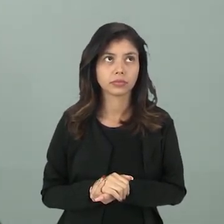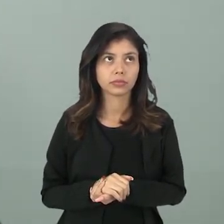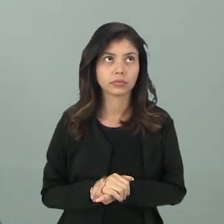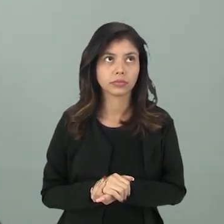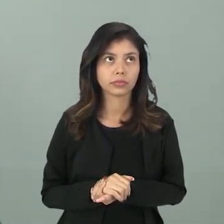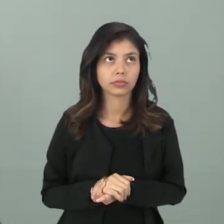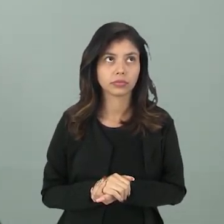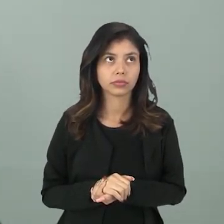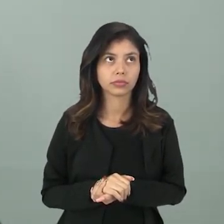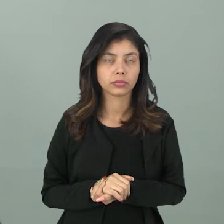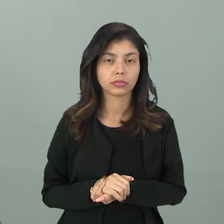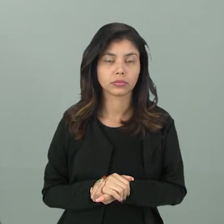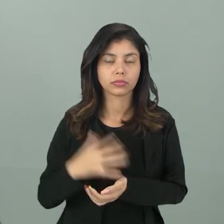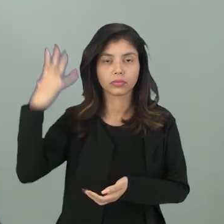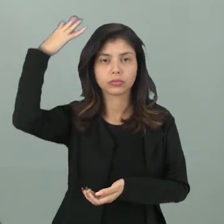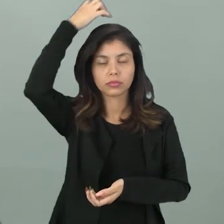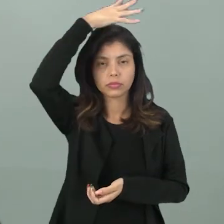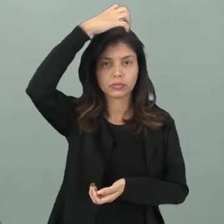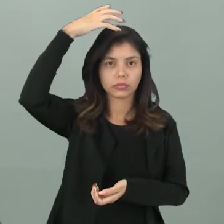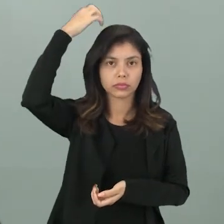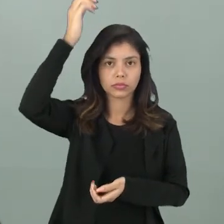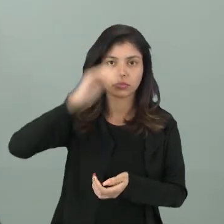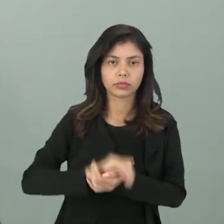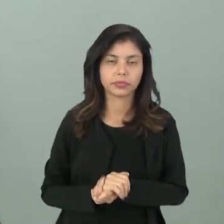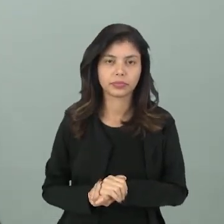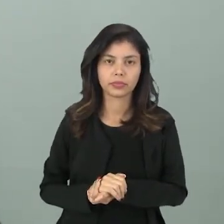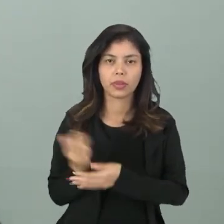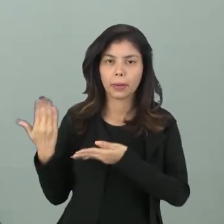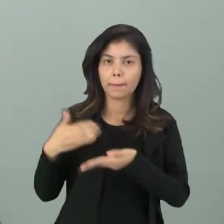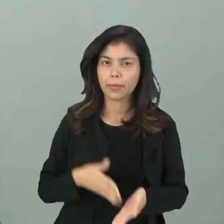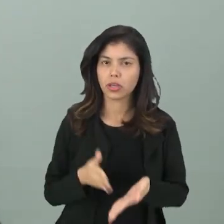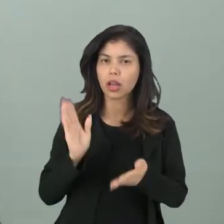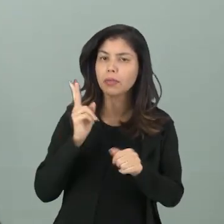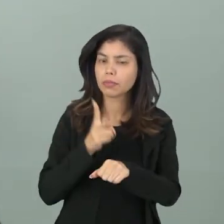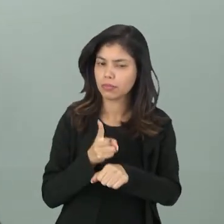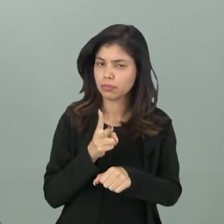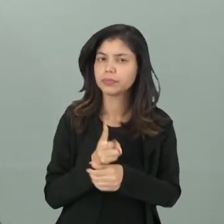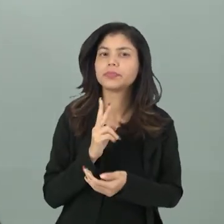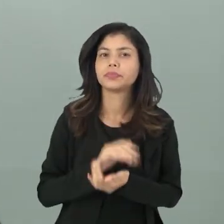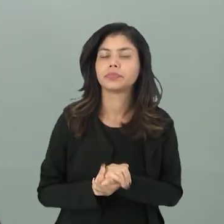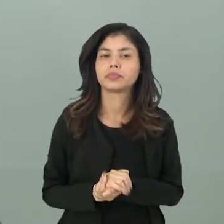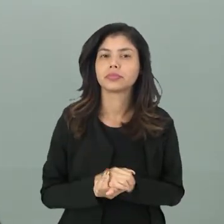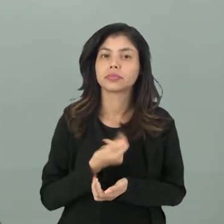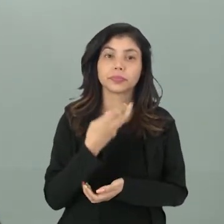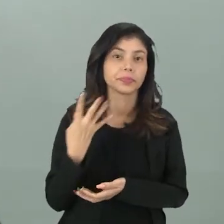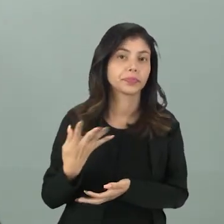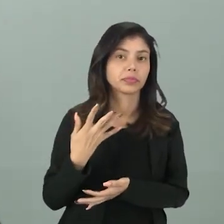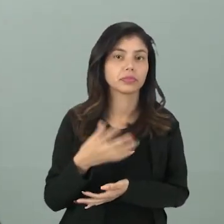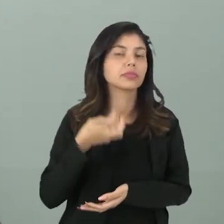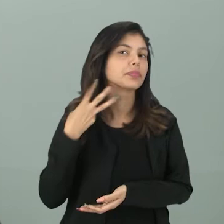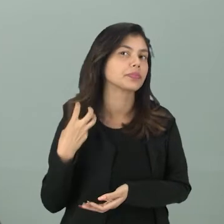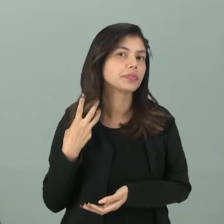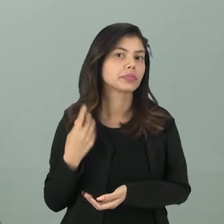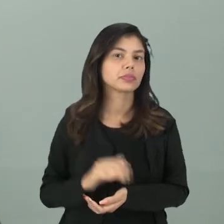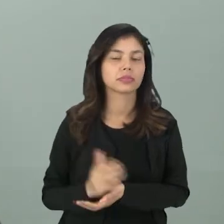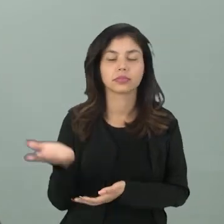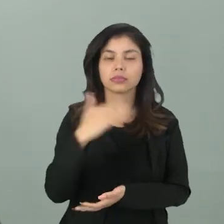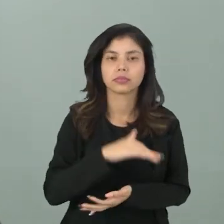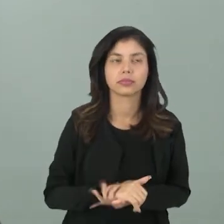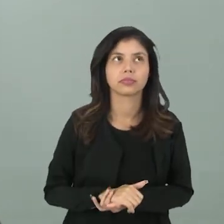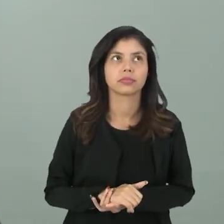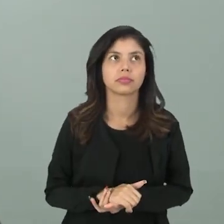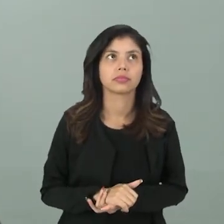o Cascão teria para chegar à mesma quantidade da Magali? Então, vamos lá.